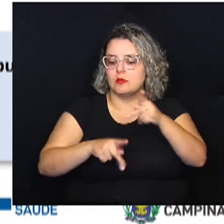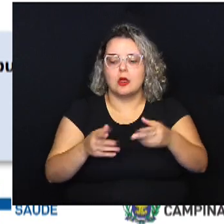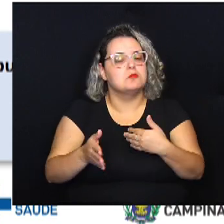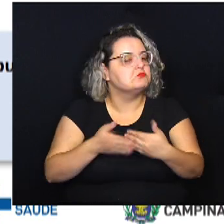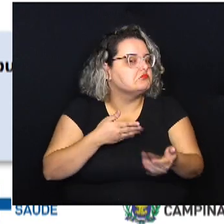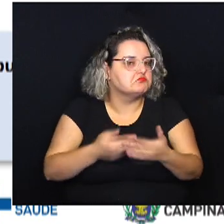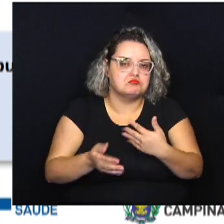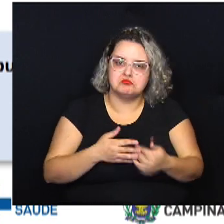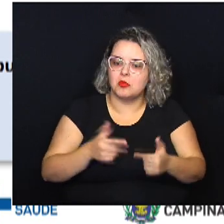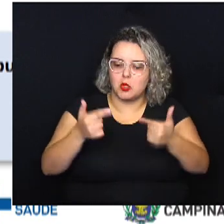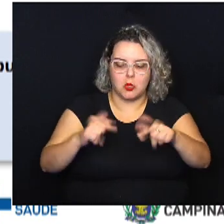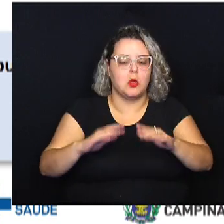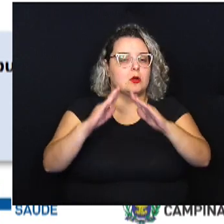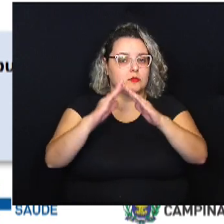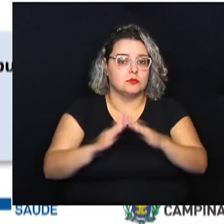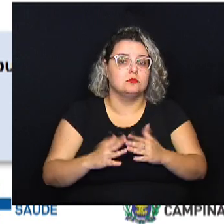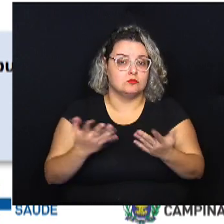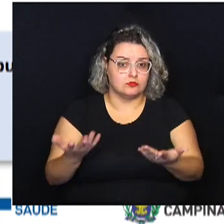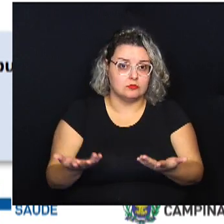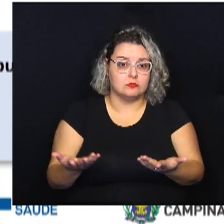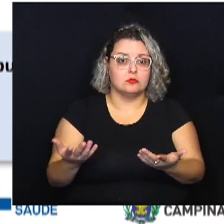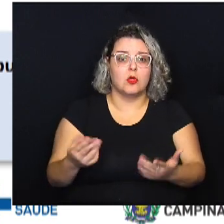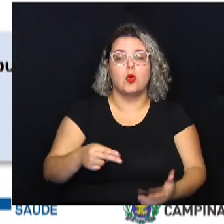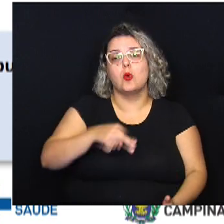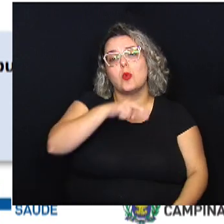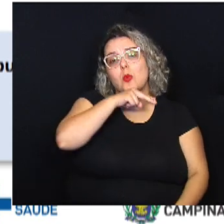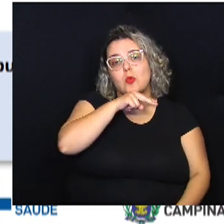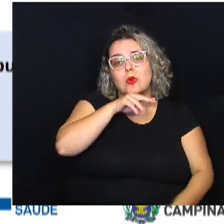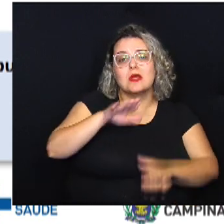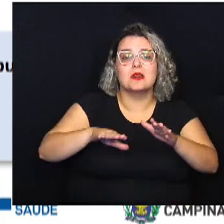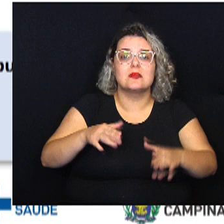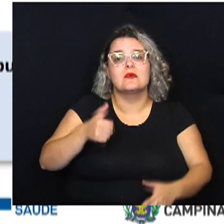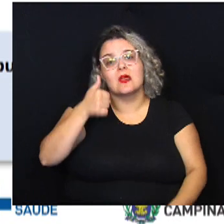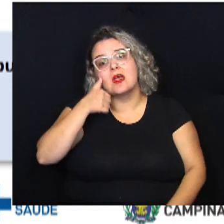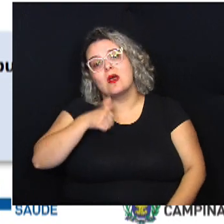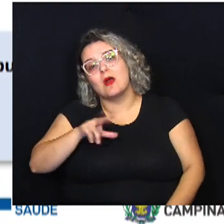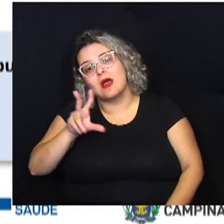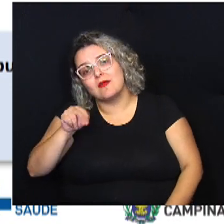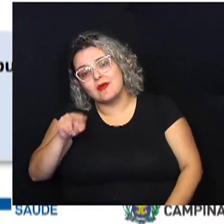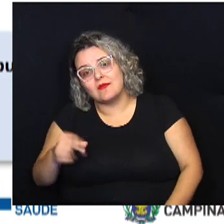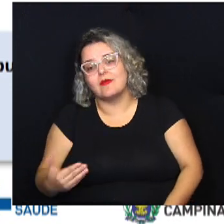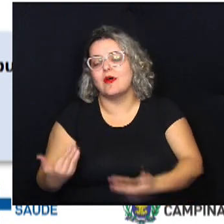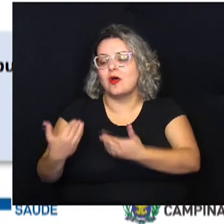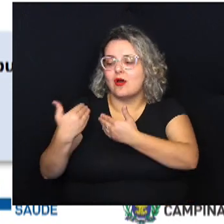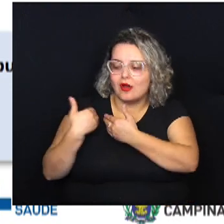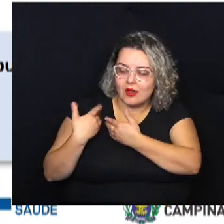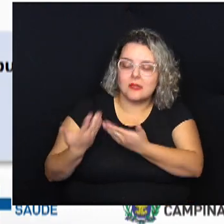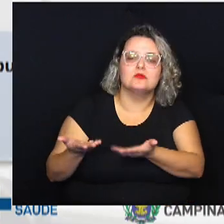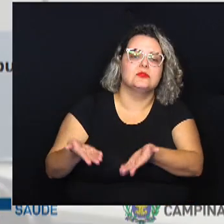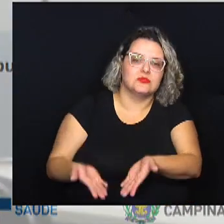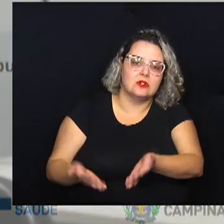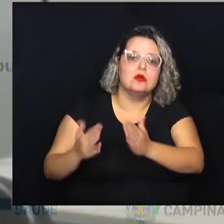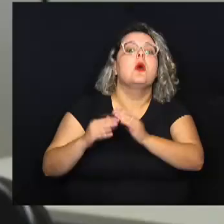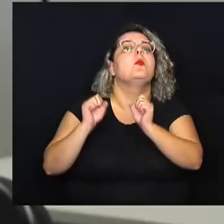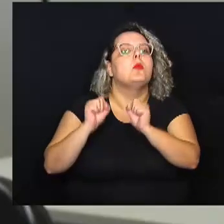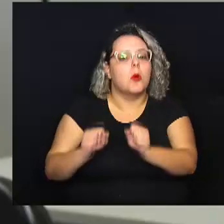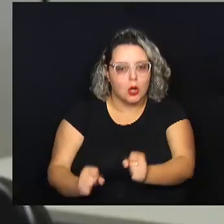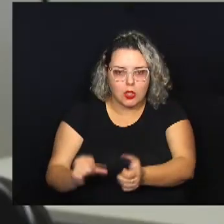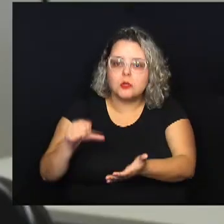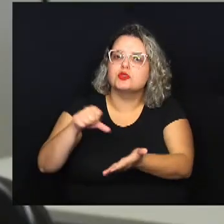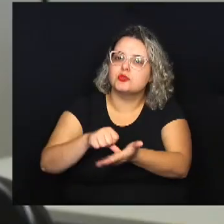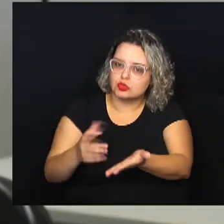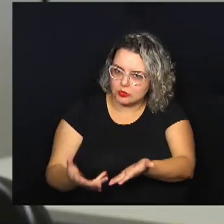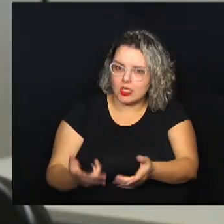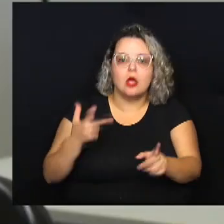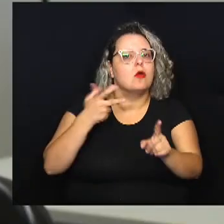local de moradia. Então ali, aquele neto que às vezes fica com a avó, longe da sua casa, ele pode receber a vacina naquela unidade. Então a vacina